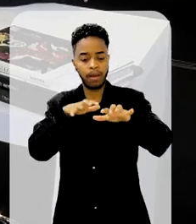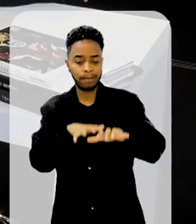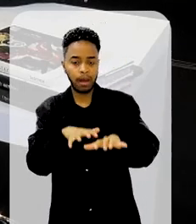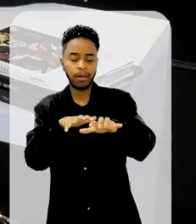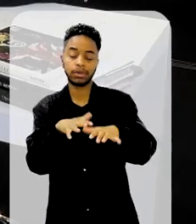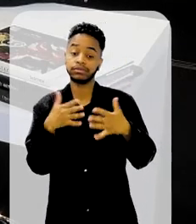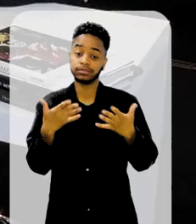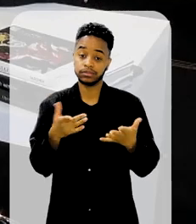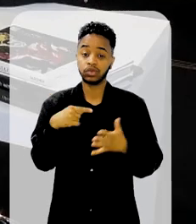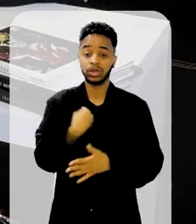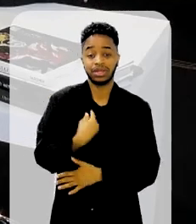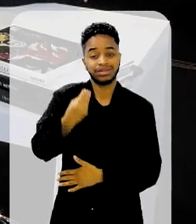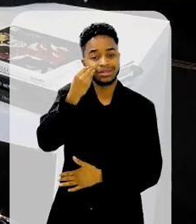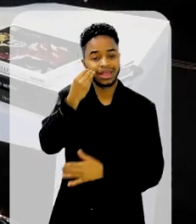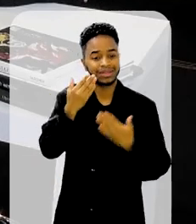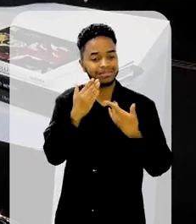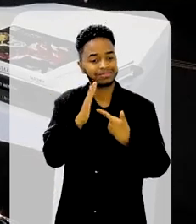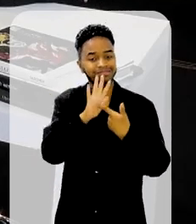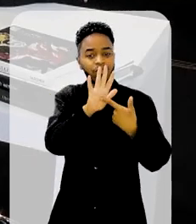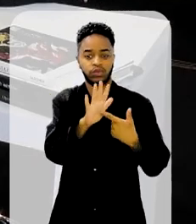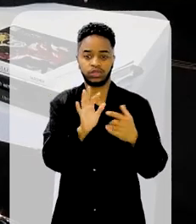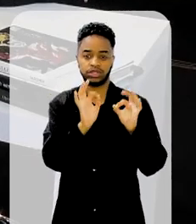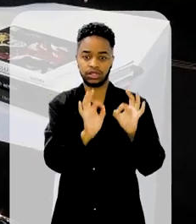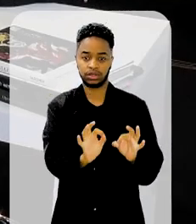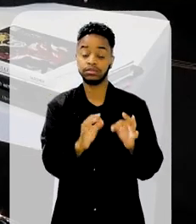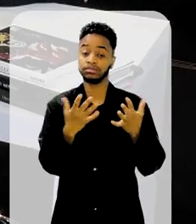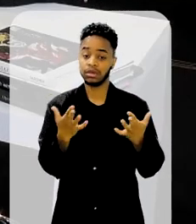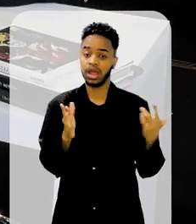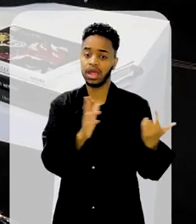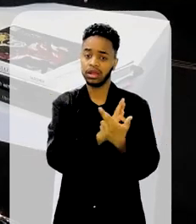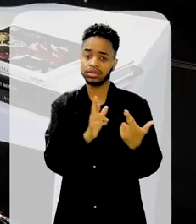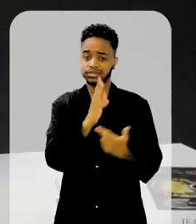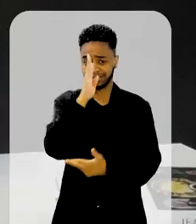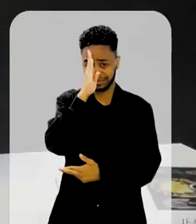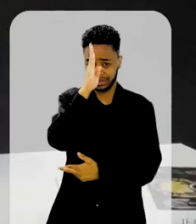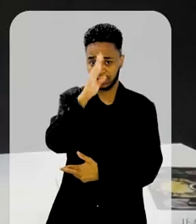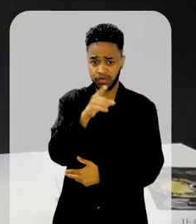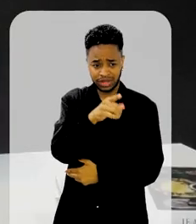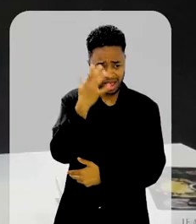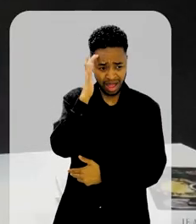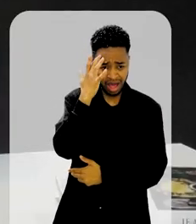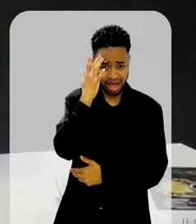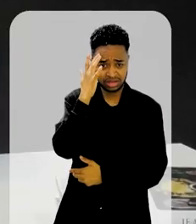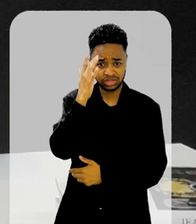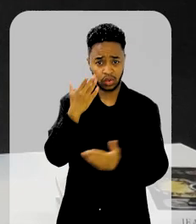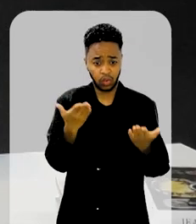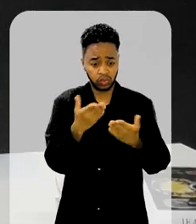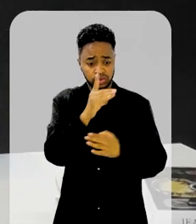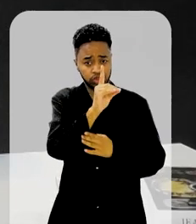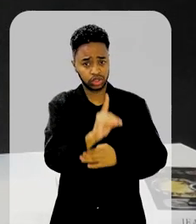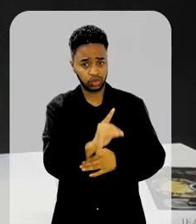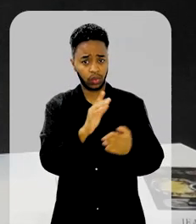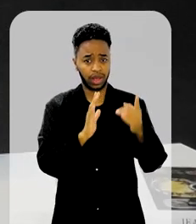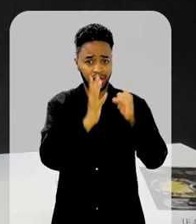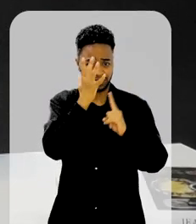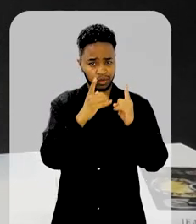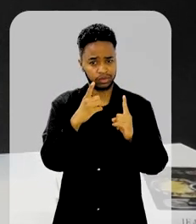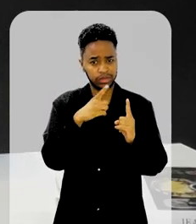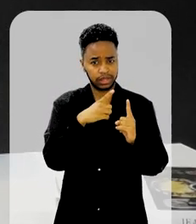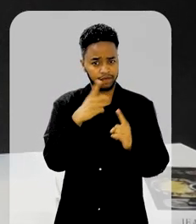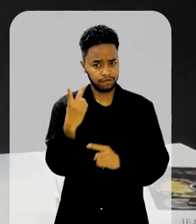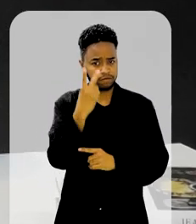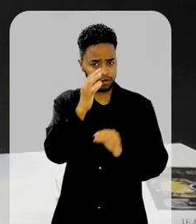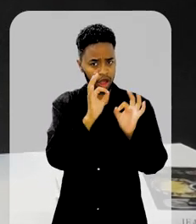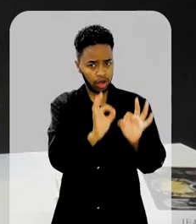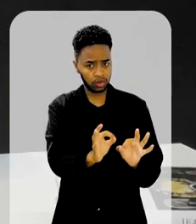alegorias Então é isso que a gente busca né Então essa relação é fundamental E você acha que o diretor de carnaval Hoje ele tem a